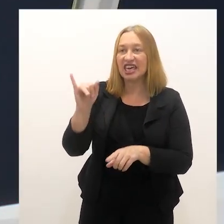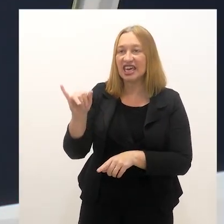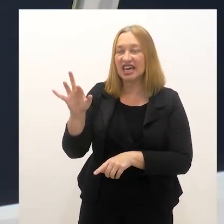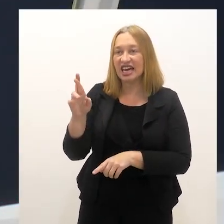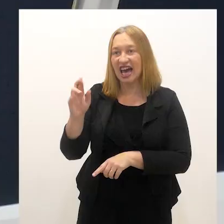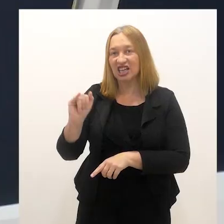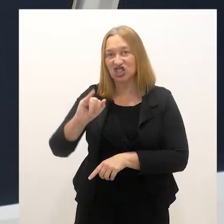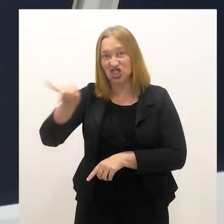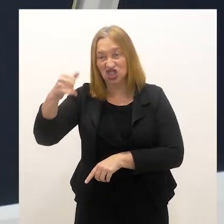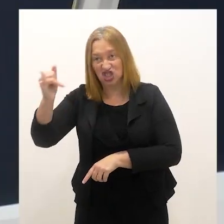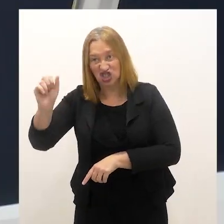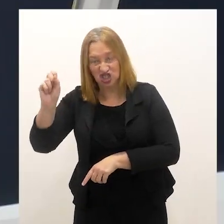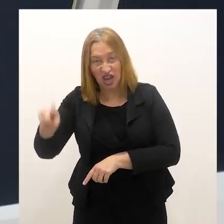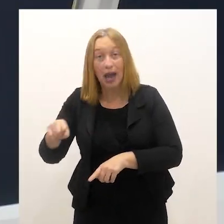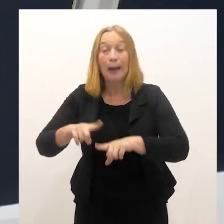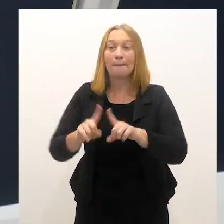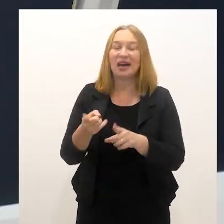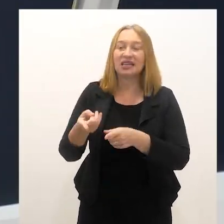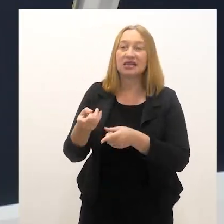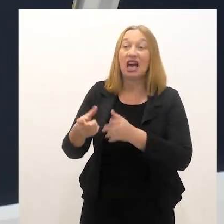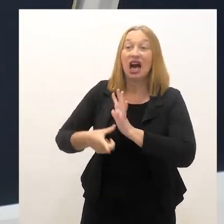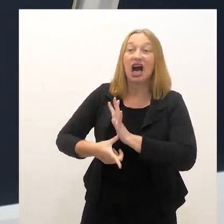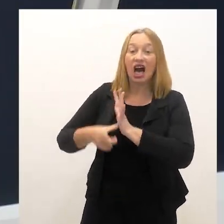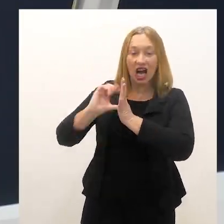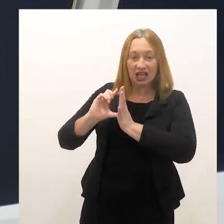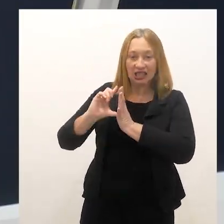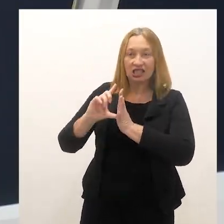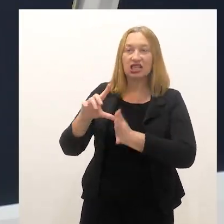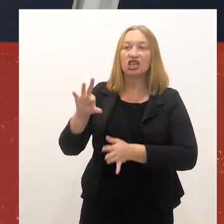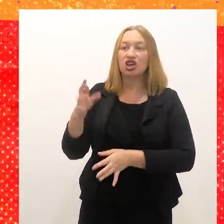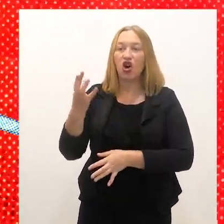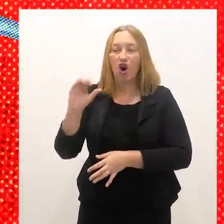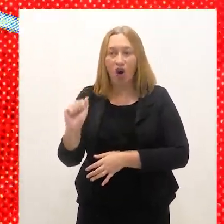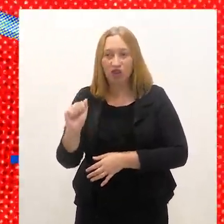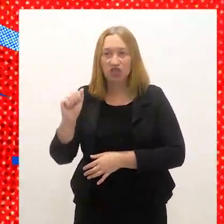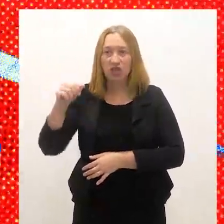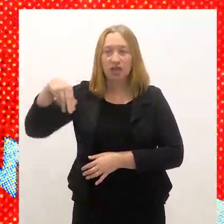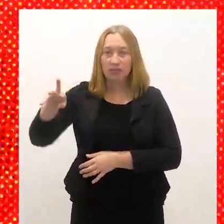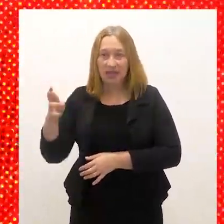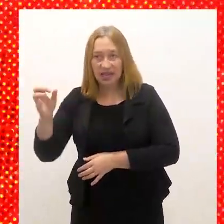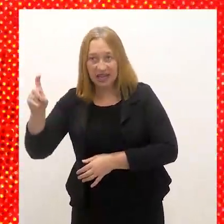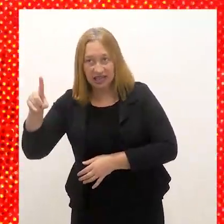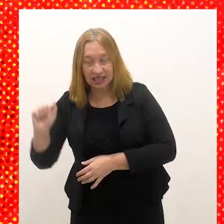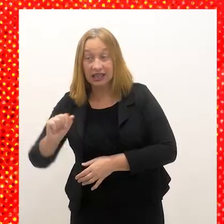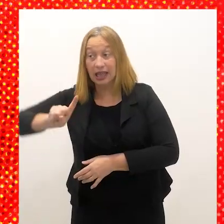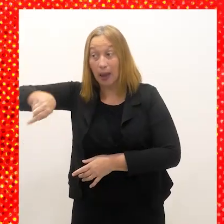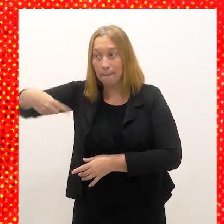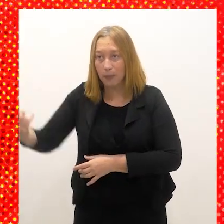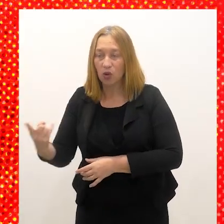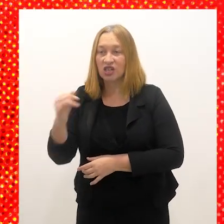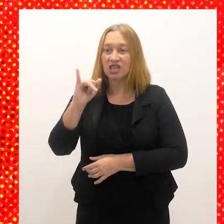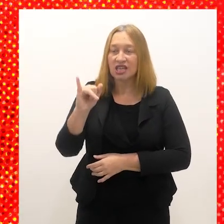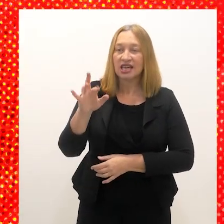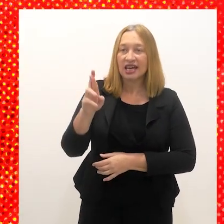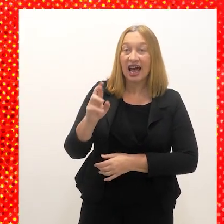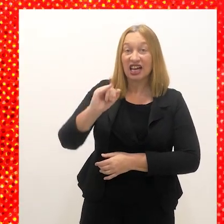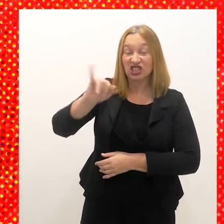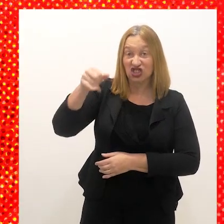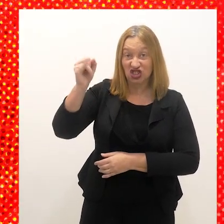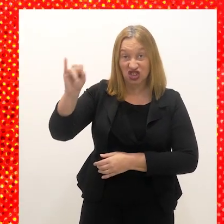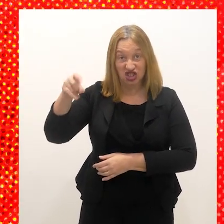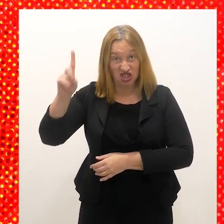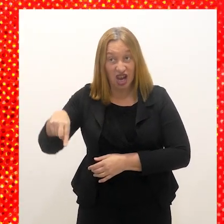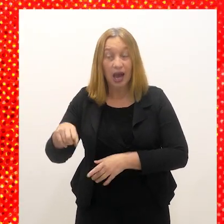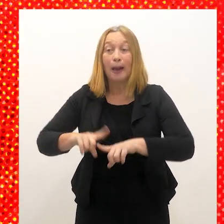Miranda, mas depois de um tempinho, meu pai e minha mãe arranjaram um apartamento em Irajá, foram morar em Irajá, então. Minha residência era